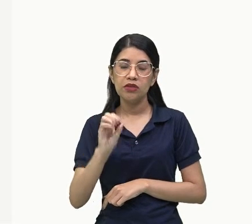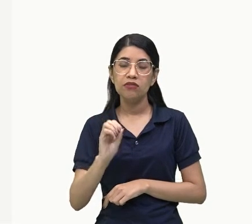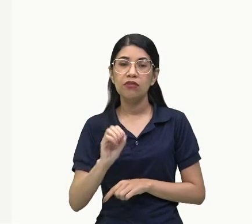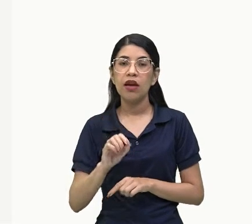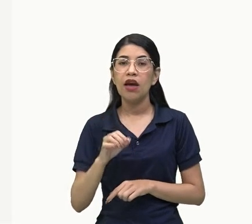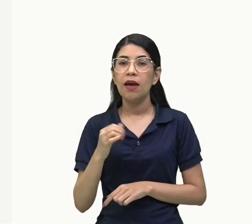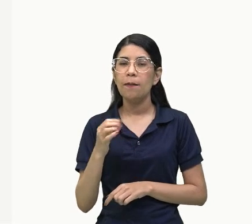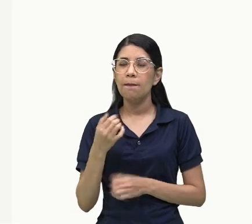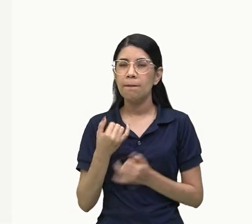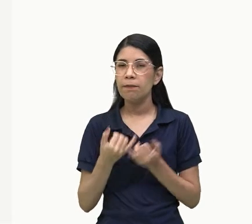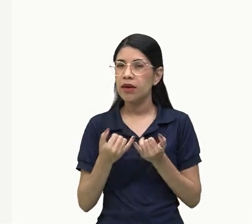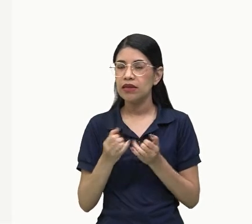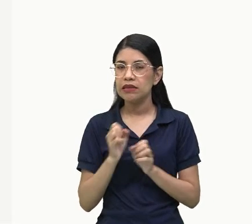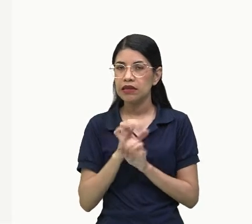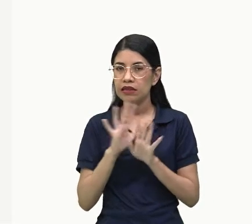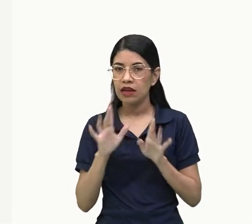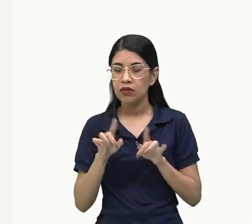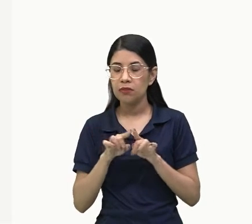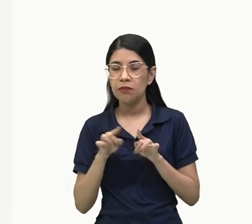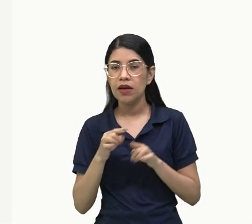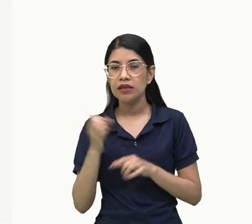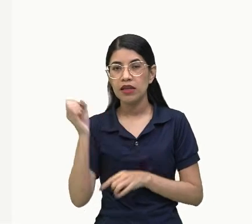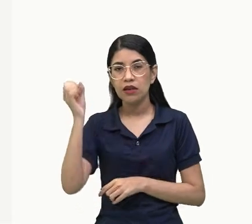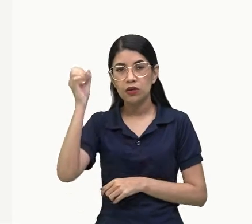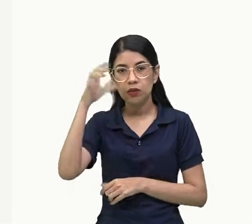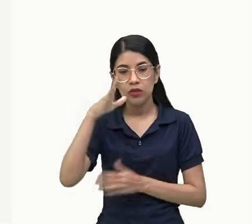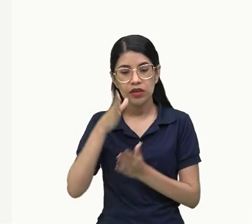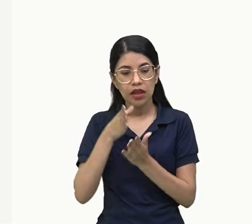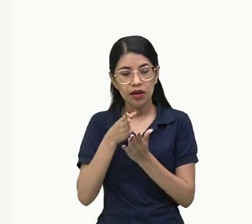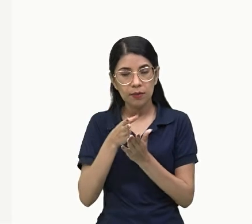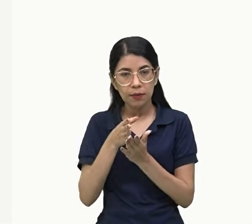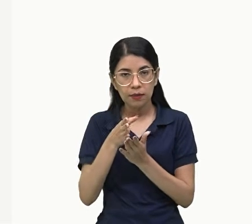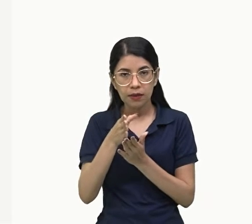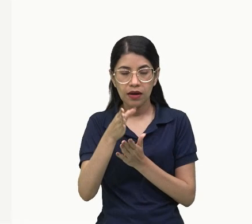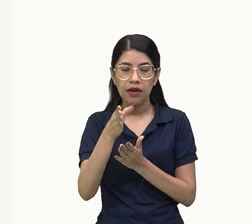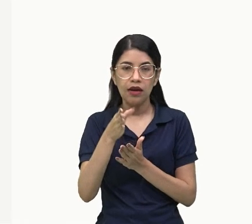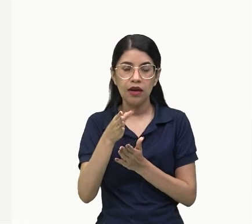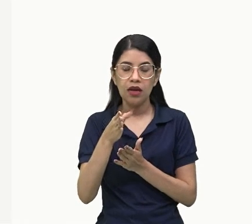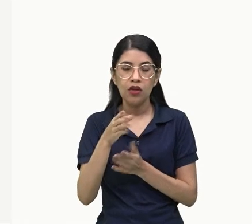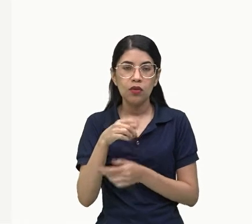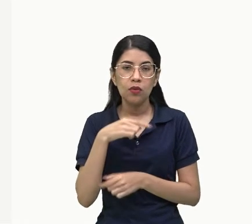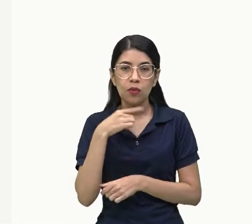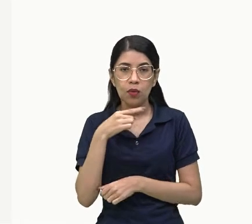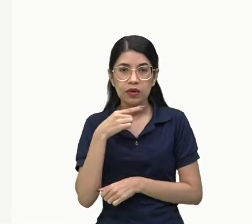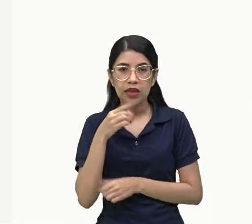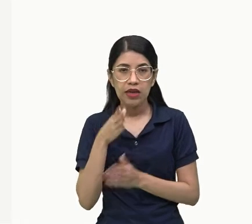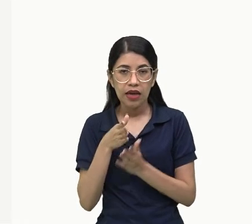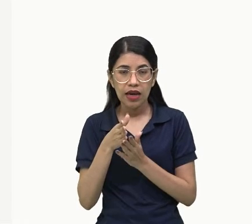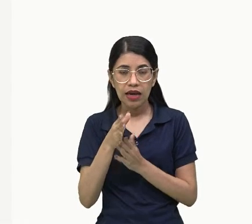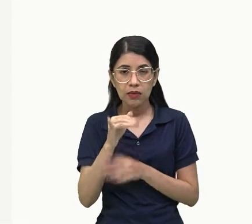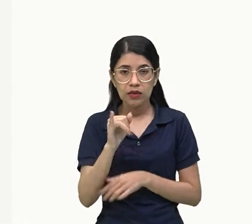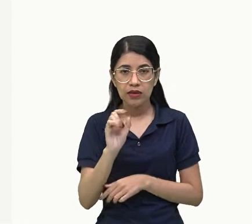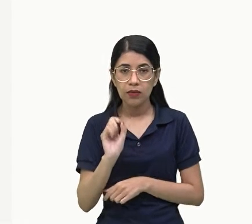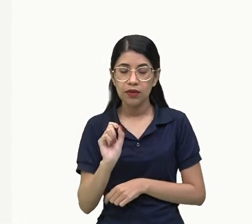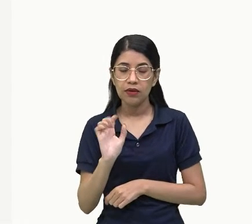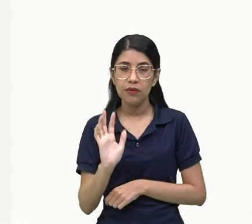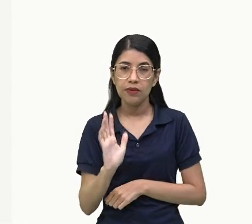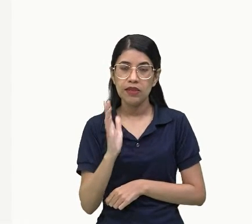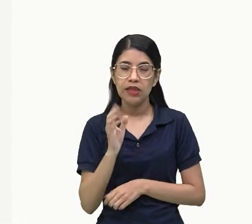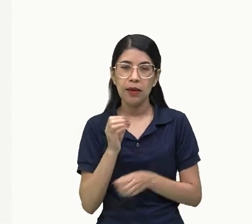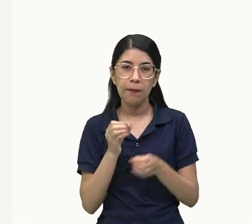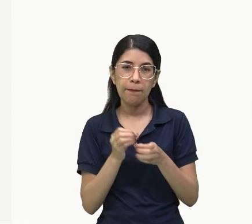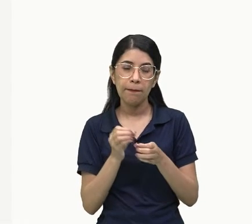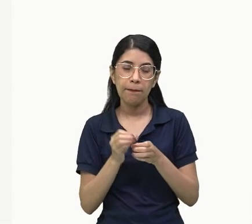luz, ela se propaga em linha reta. A luz só não vai conseguir se propagar em linha reta quando ela está perto de